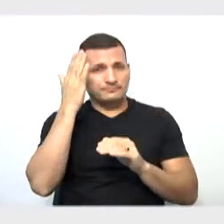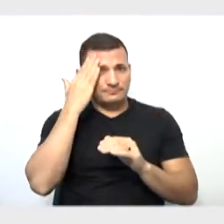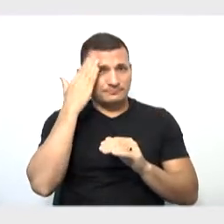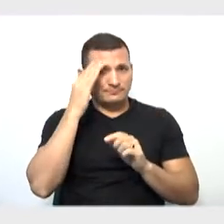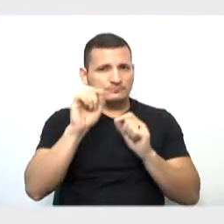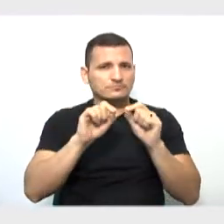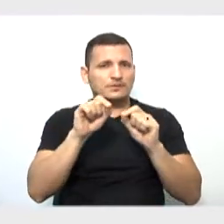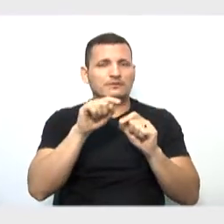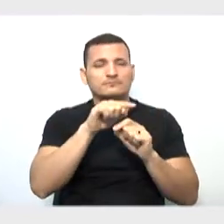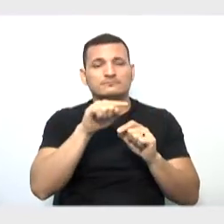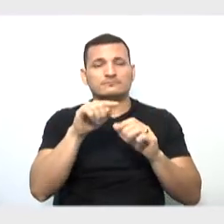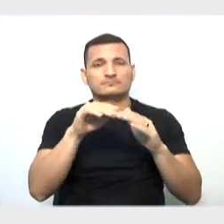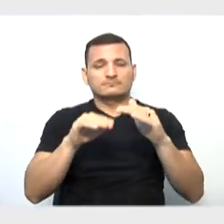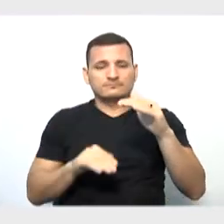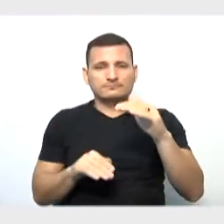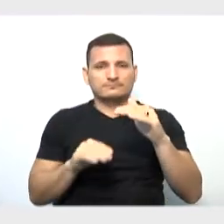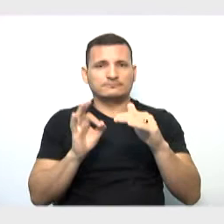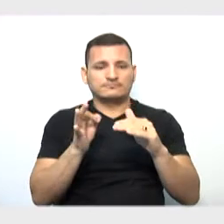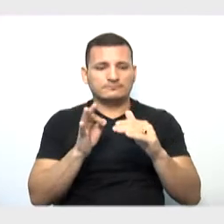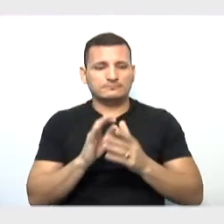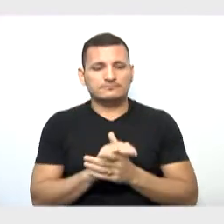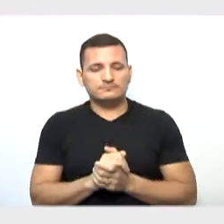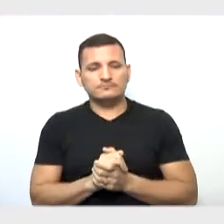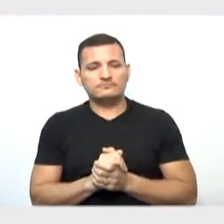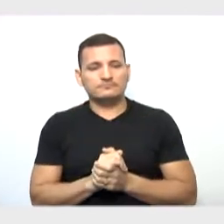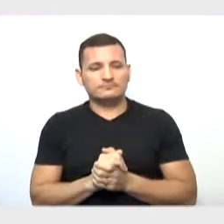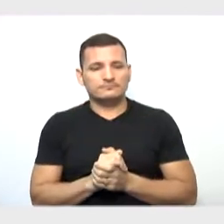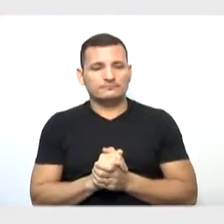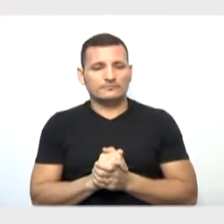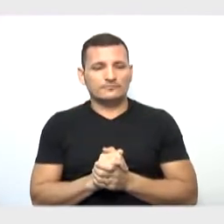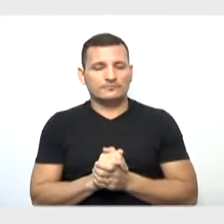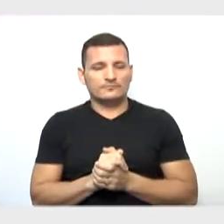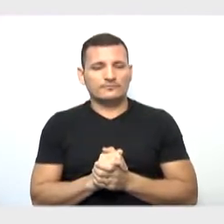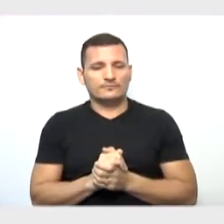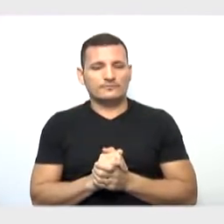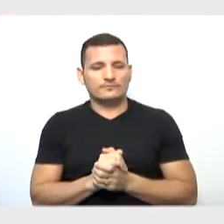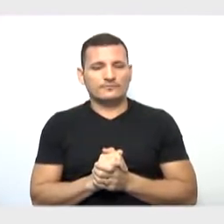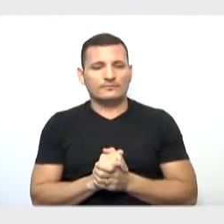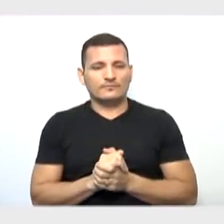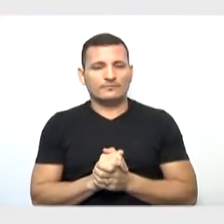que é que está escrito ali para baixo. Então, eu vou colocar aqui